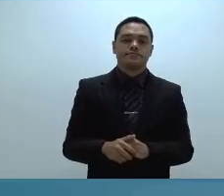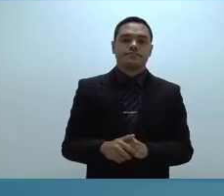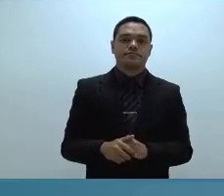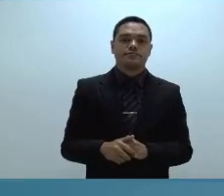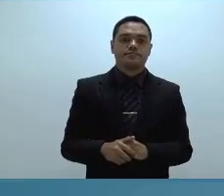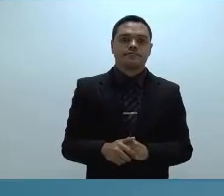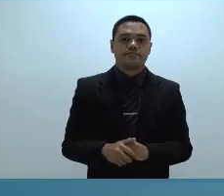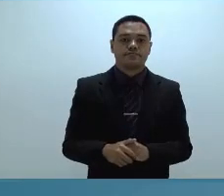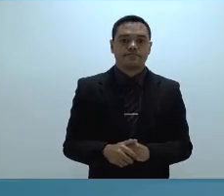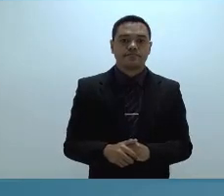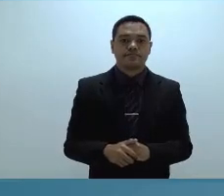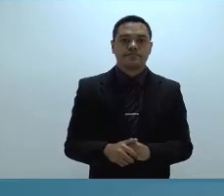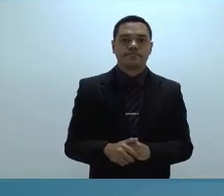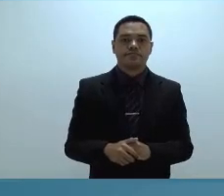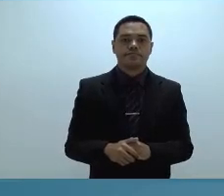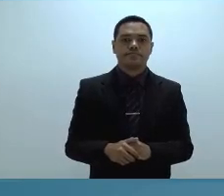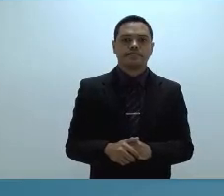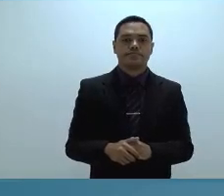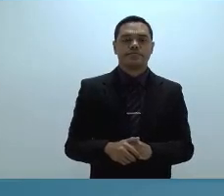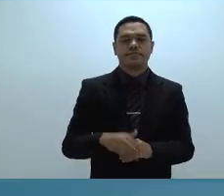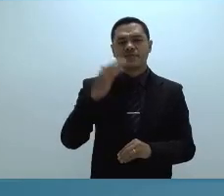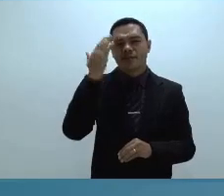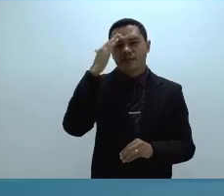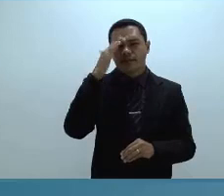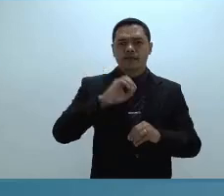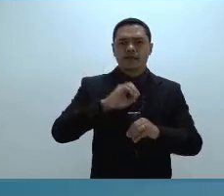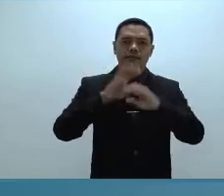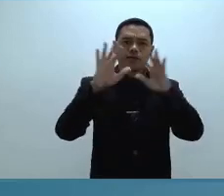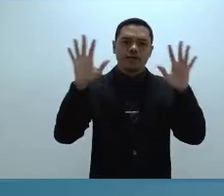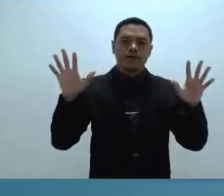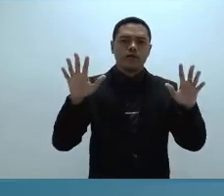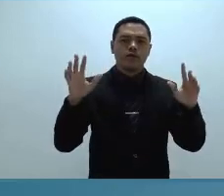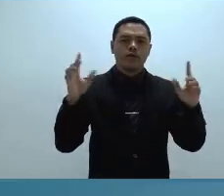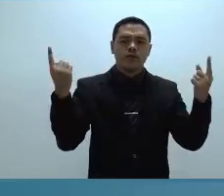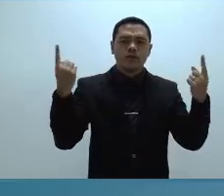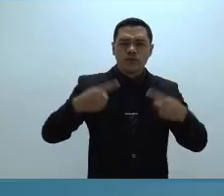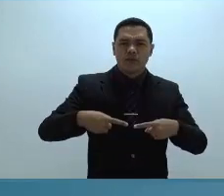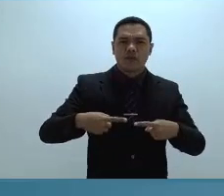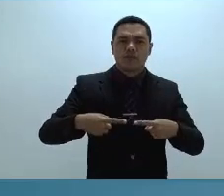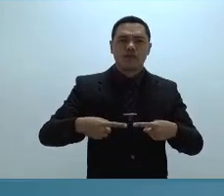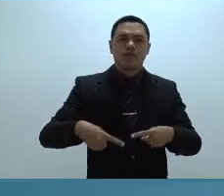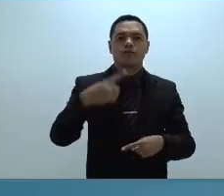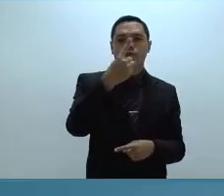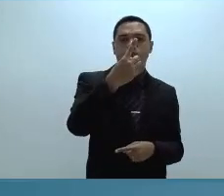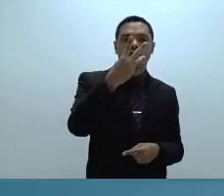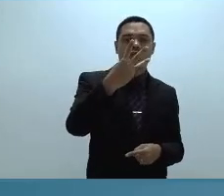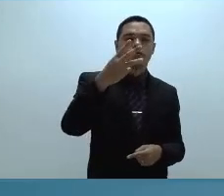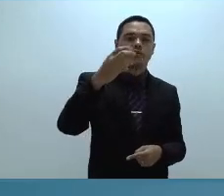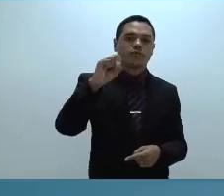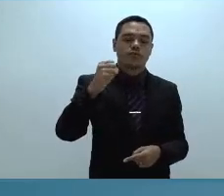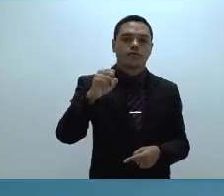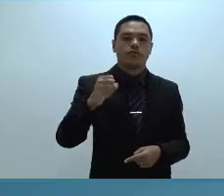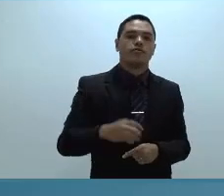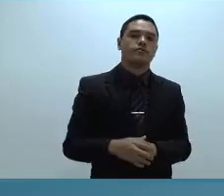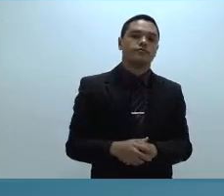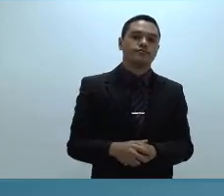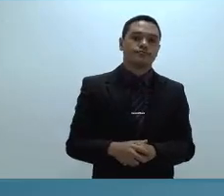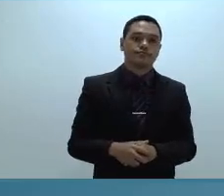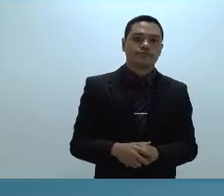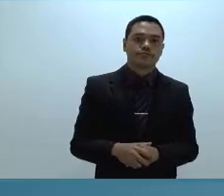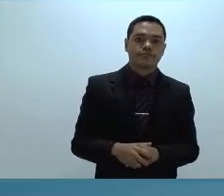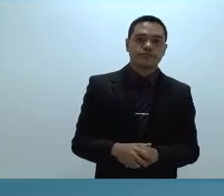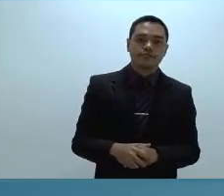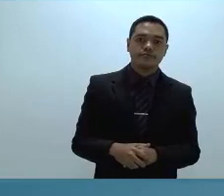Houve efetiva superação do entendimento fixado com o conflito de competência 138.045? A resposta para as